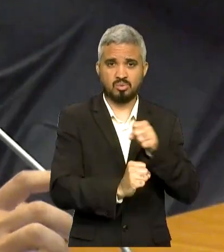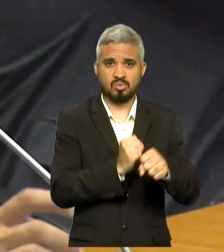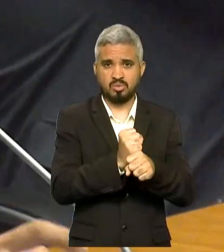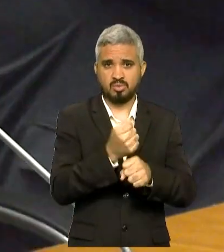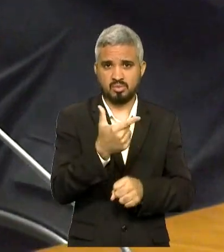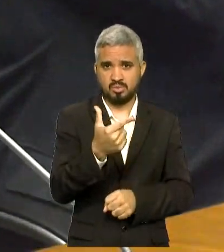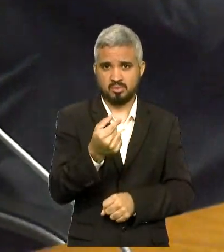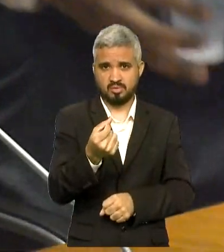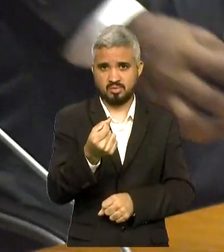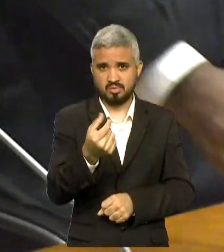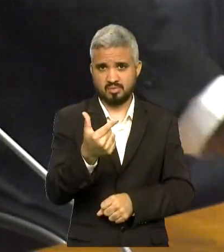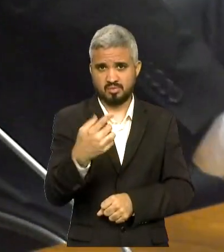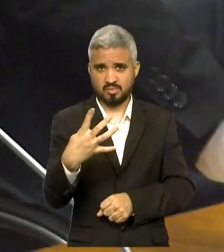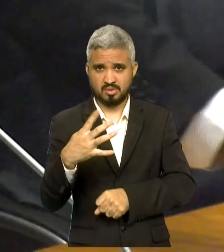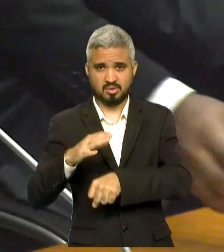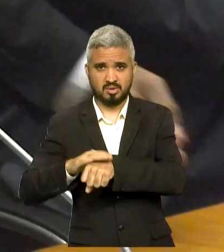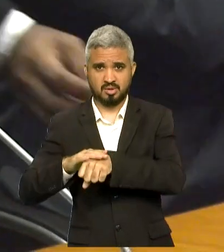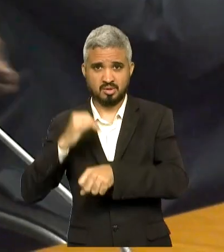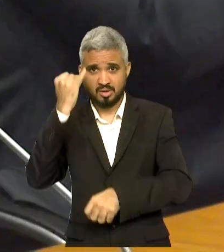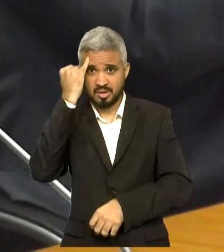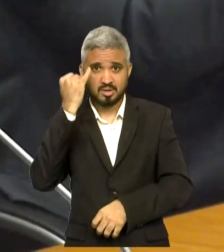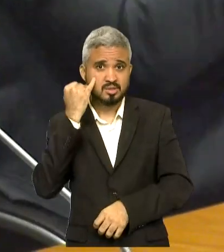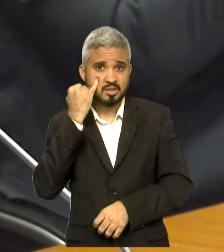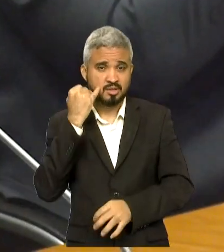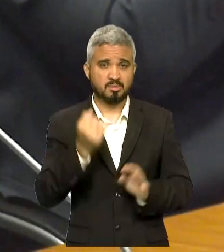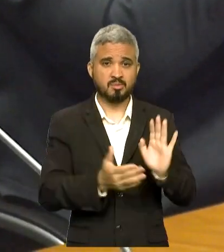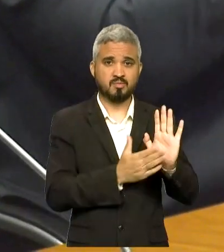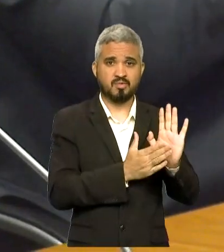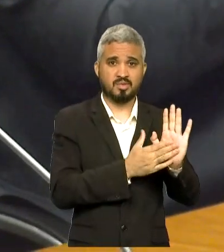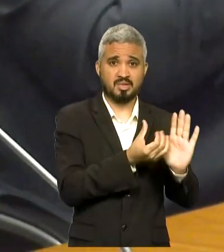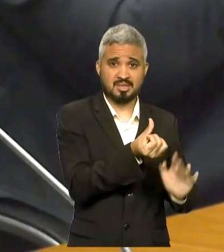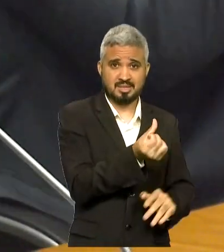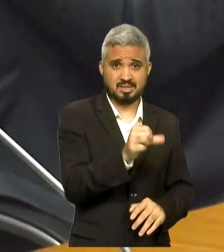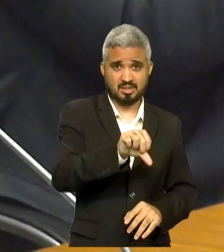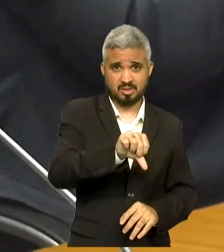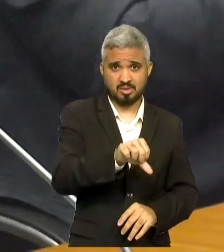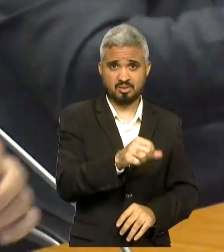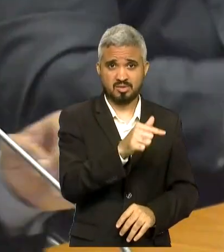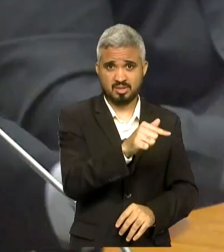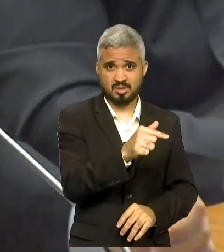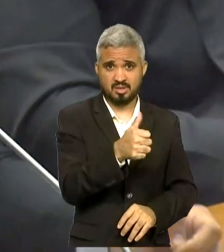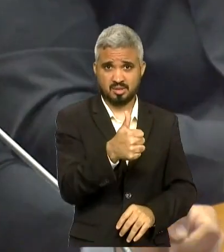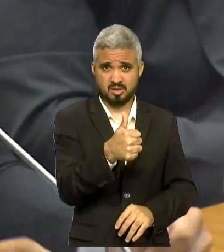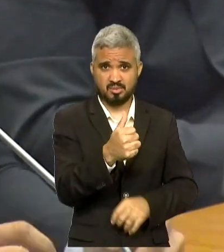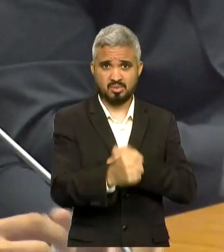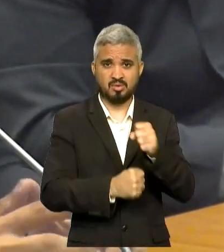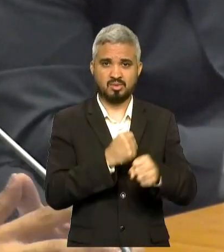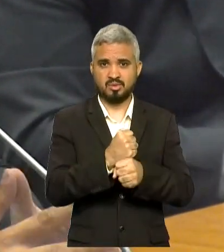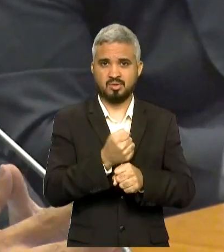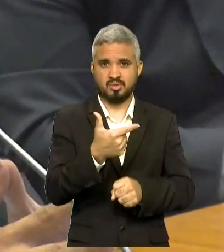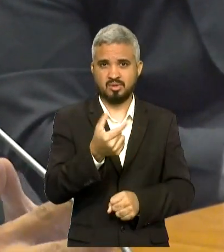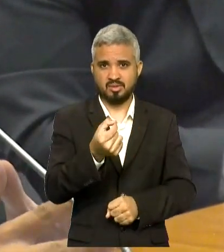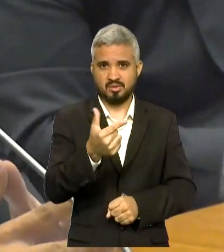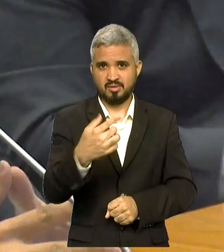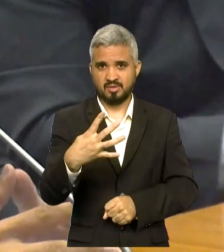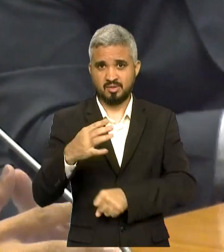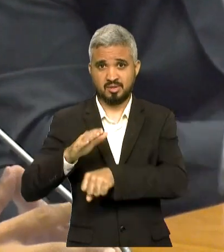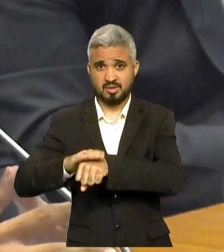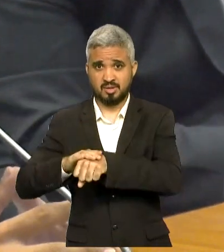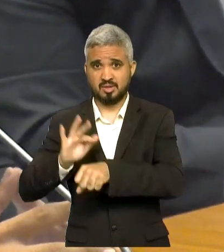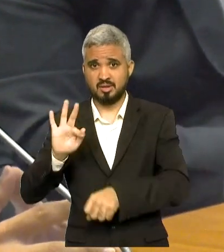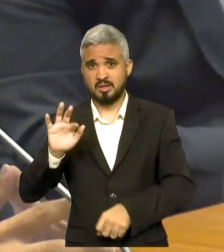Vale. Indicações número 069 e 071/2024, de autoria da deputada Fabiana